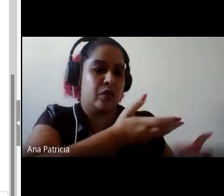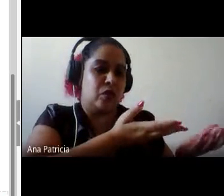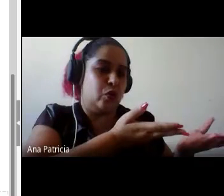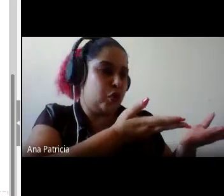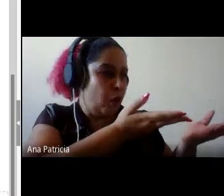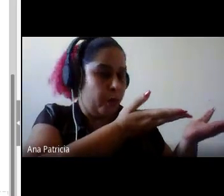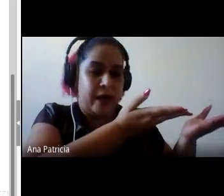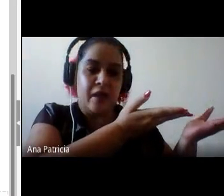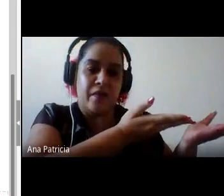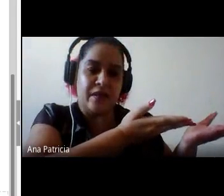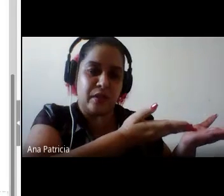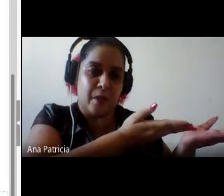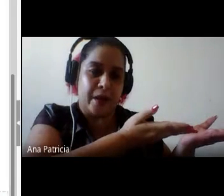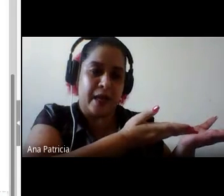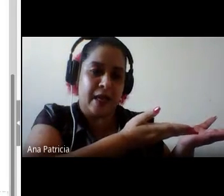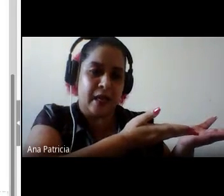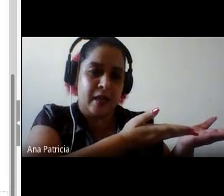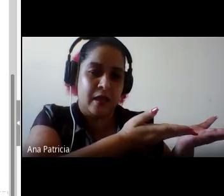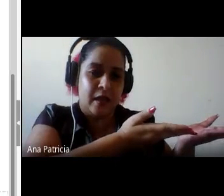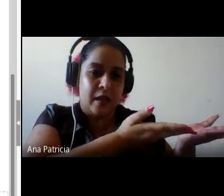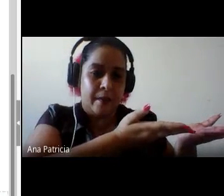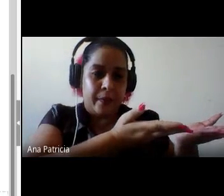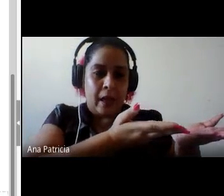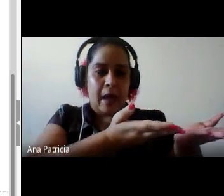fazer de conta que o surdo chegou por aqui, eu vou fazer o sinal para ele.